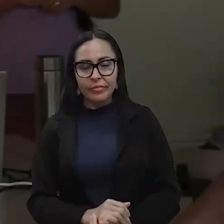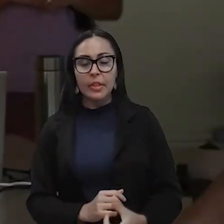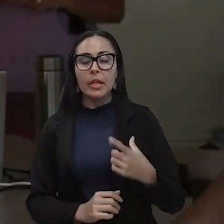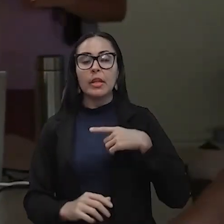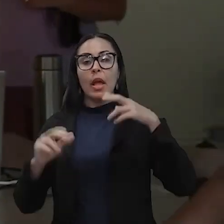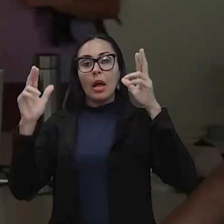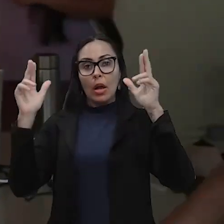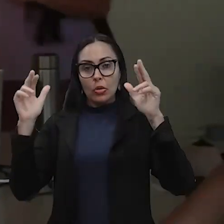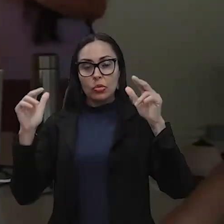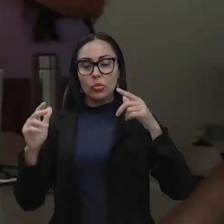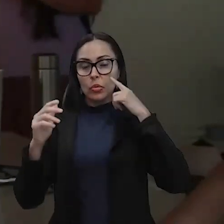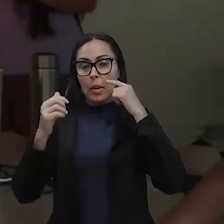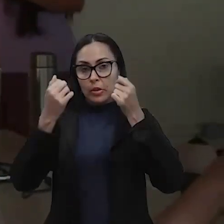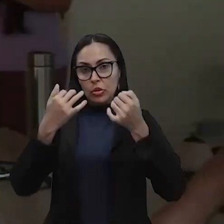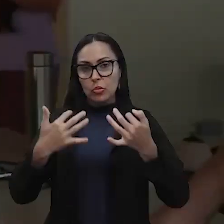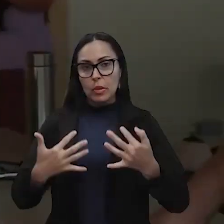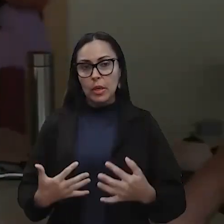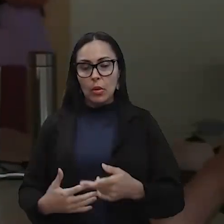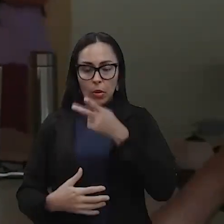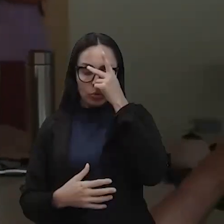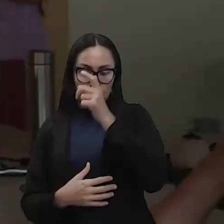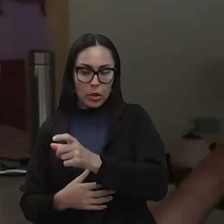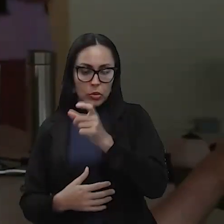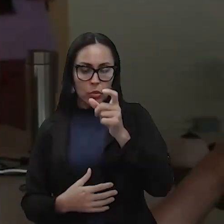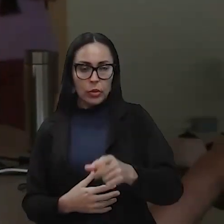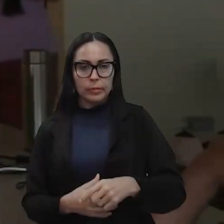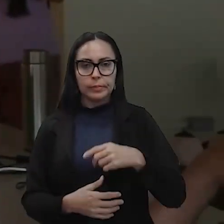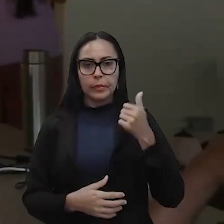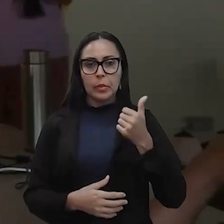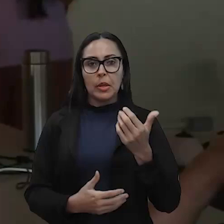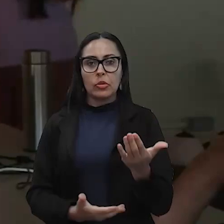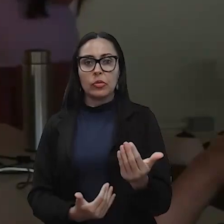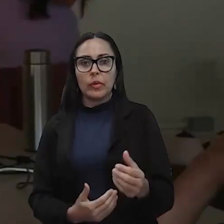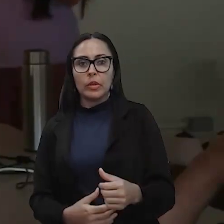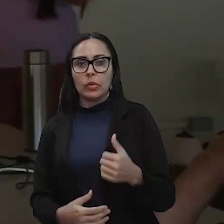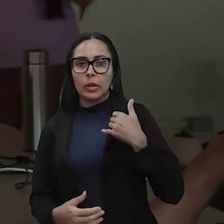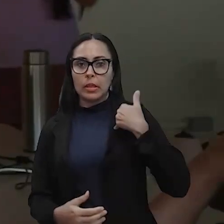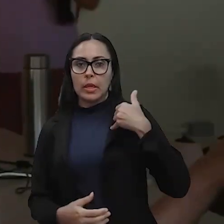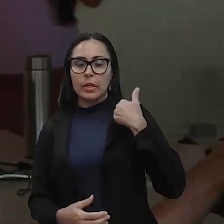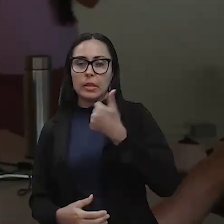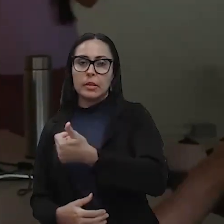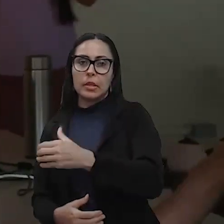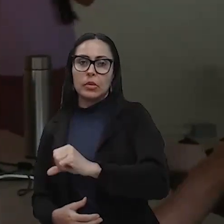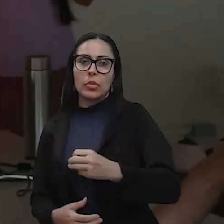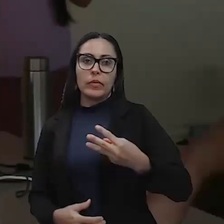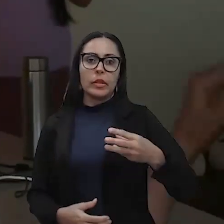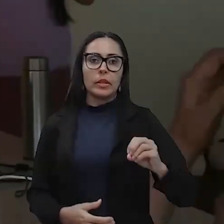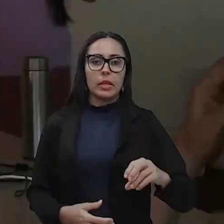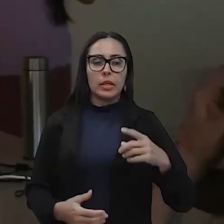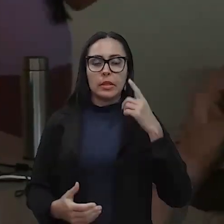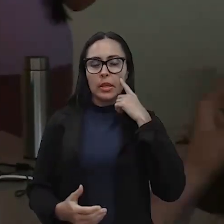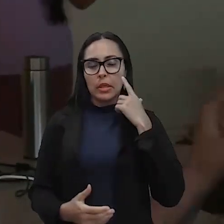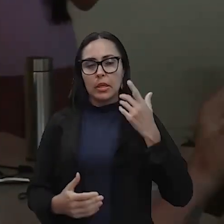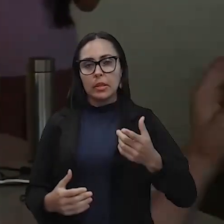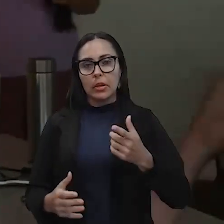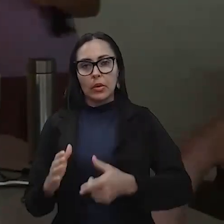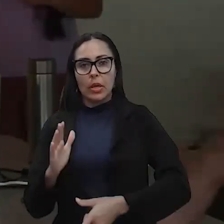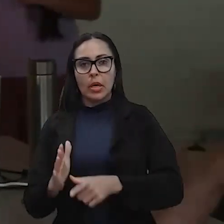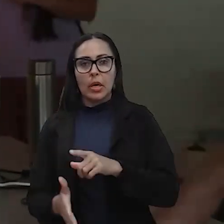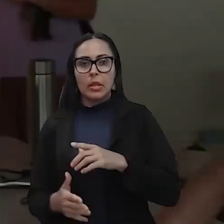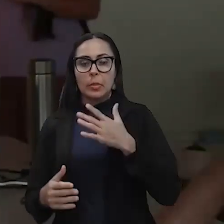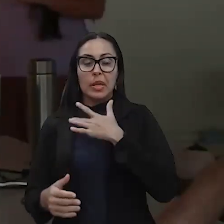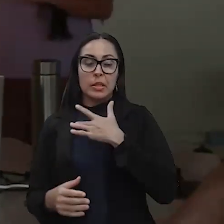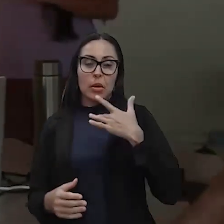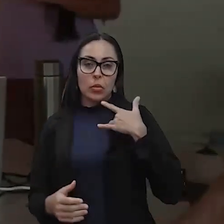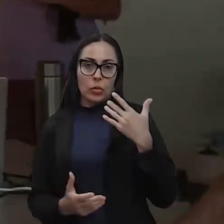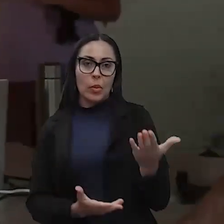outras pessoas. Primeira juventude, de 19 a 30 anos. Antes de 19, a gente trata na saúde como adolescente.